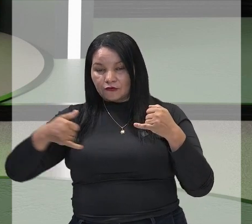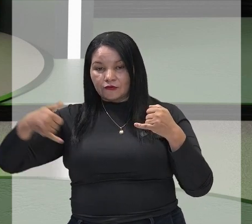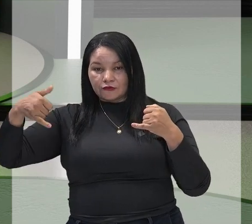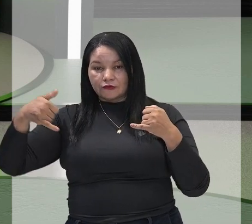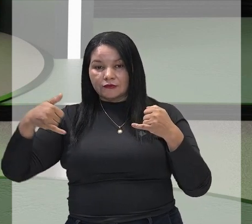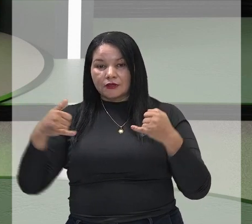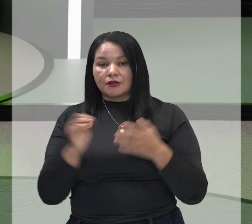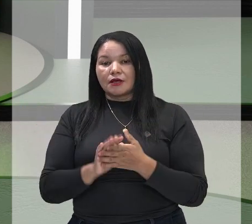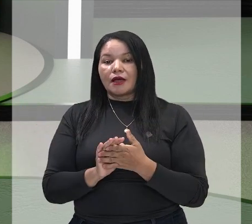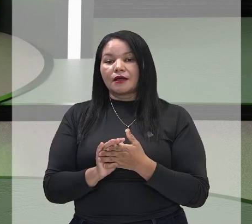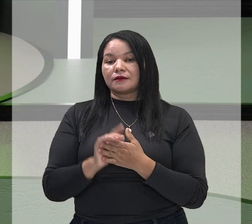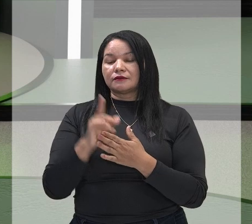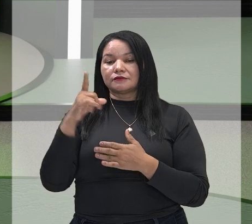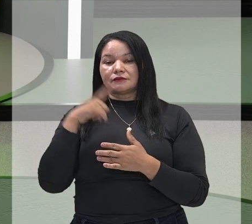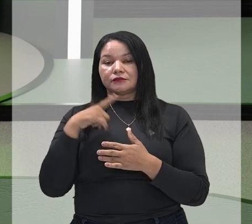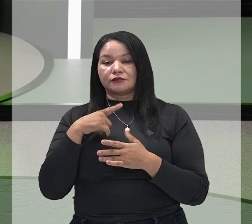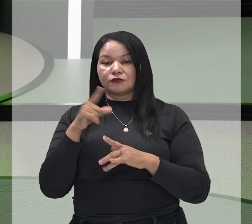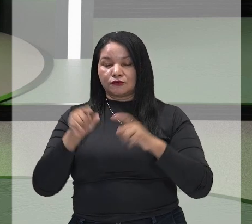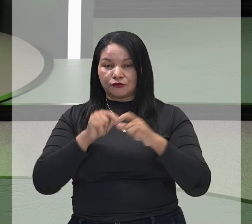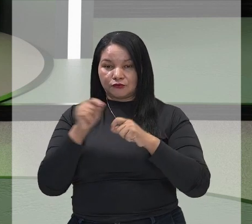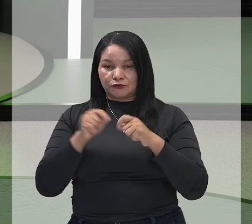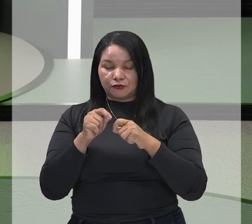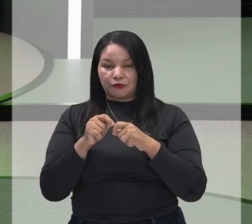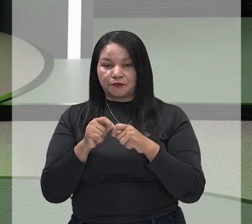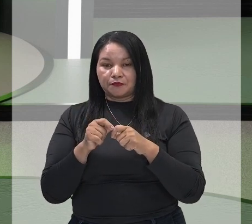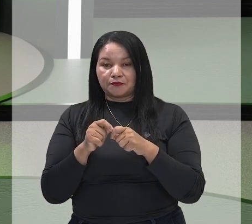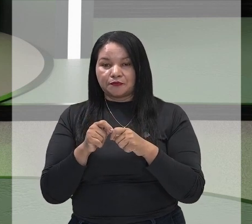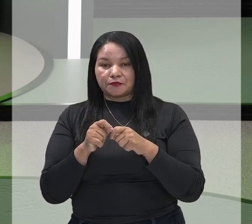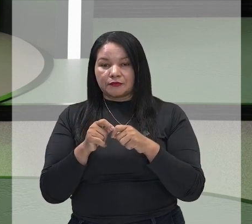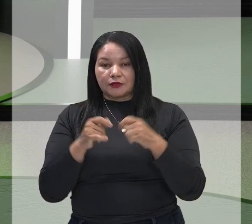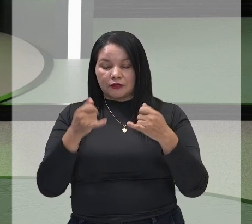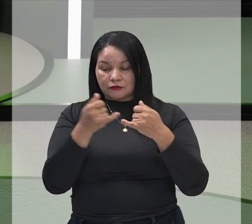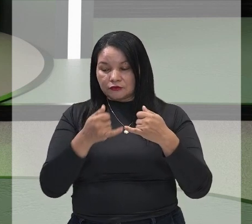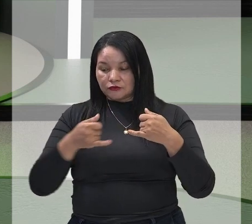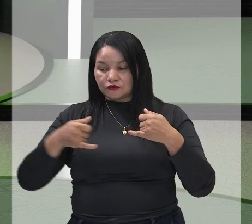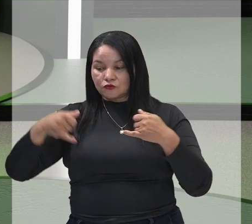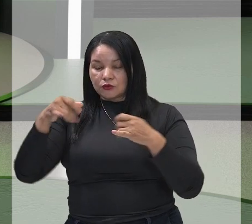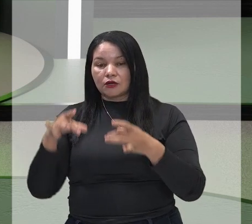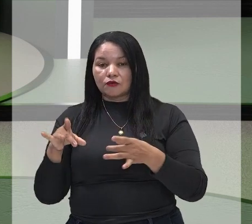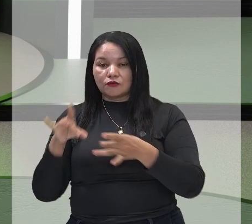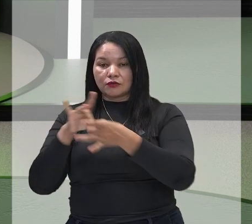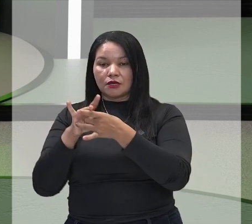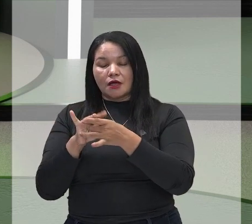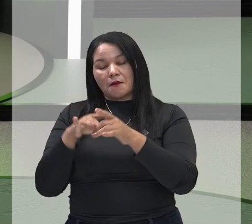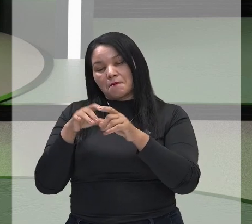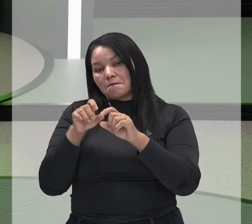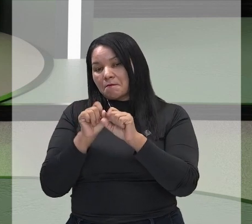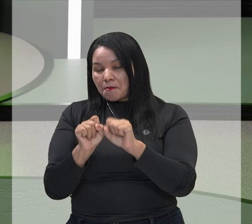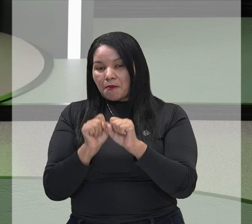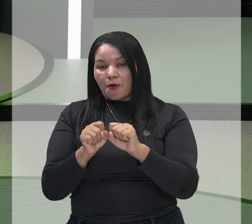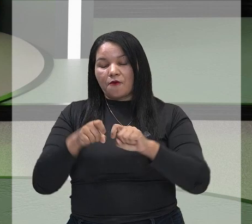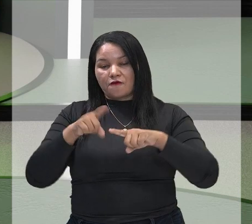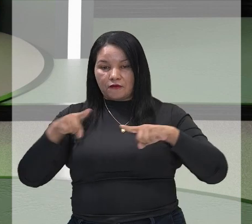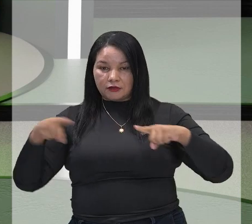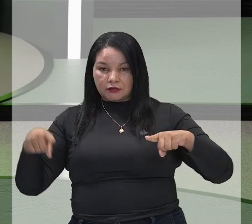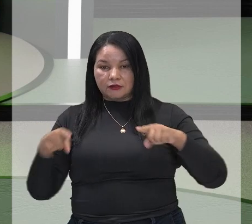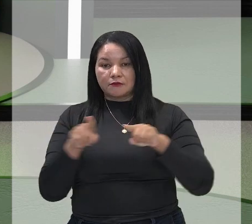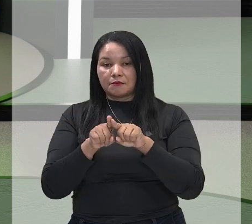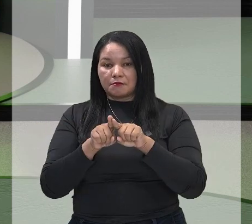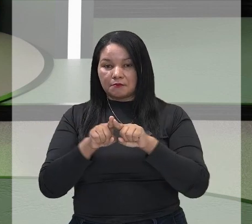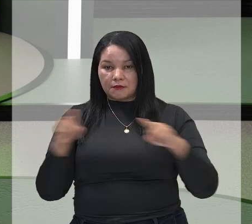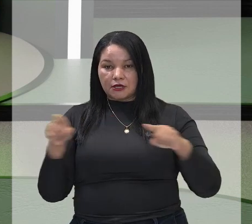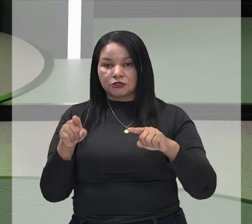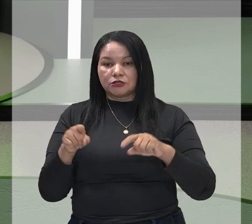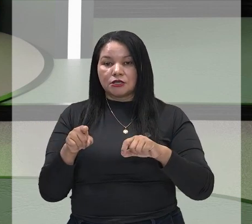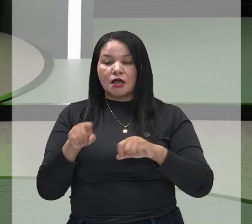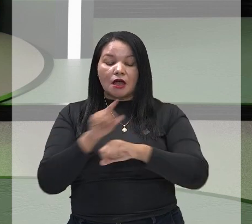tensão no tipo de circuito em série, ela pode ser variável. Já a corrente elétrica, ela